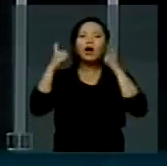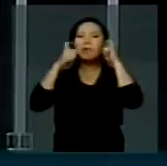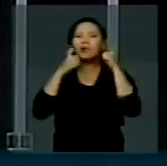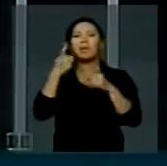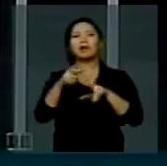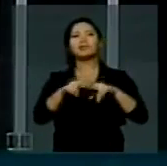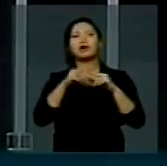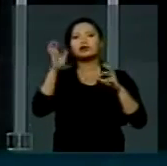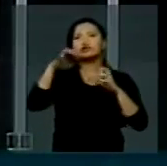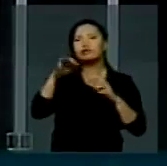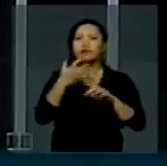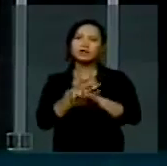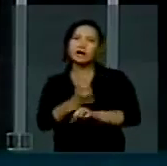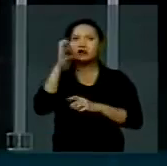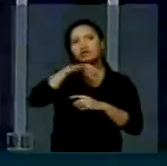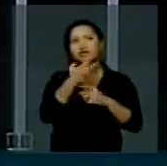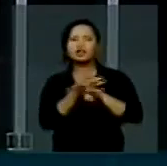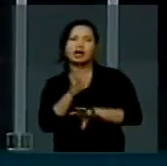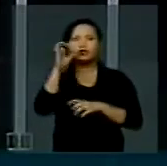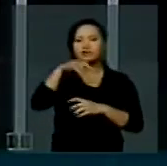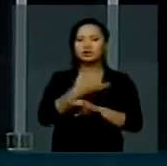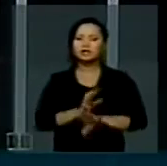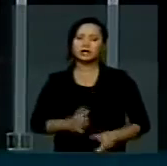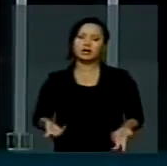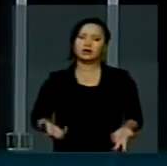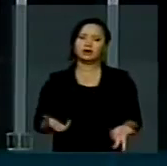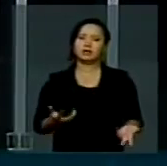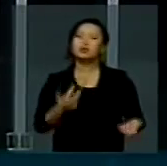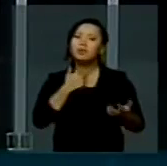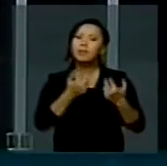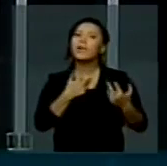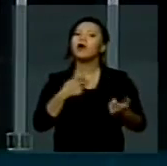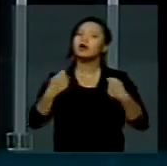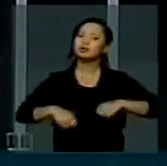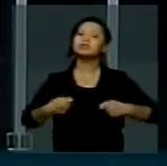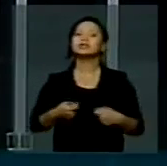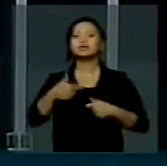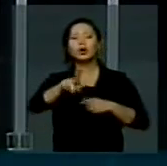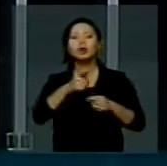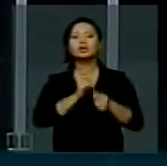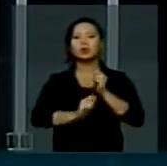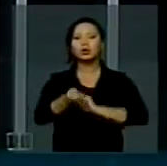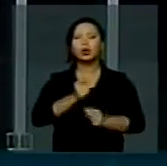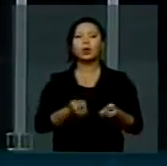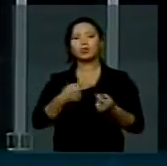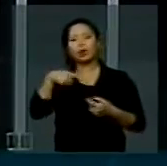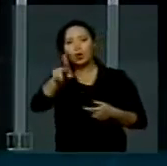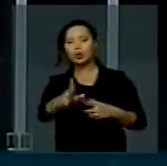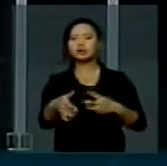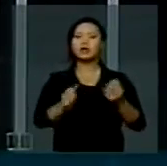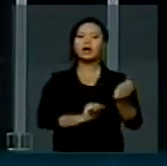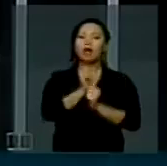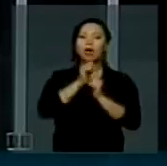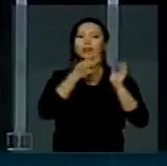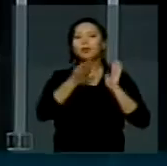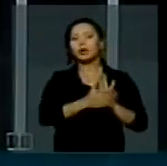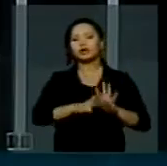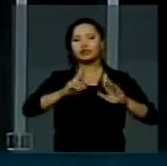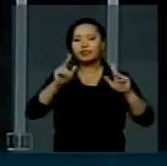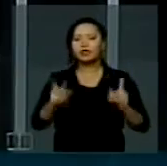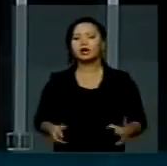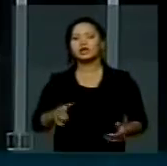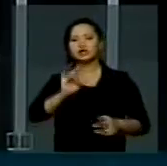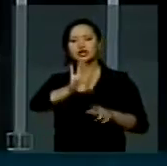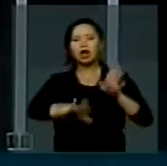econômica voltada unicamente na esperança de um dia que vai chover, e muitas vezes chove um ano e passa 3 seco, como vivemos agora, a